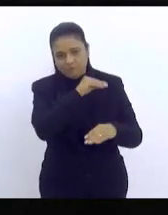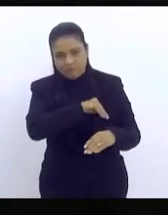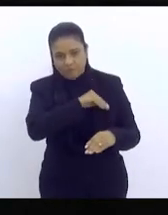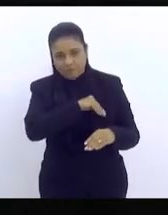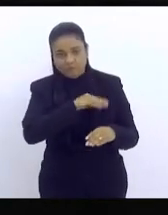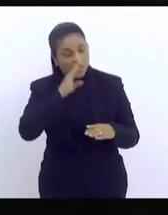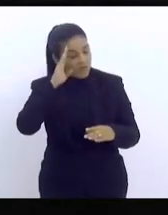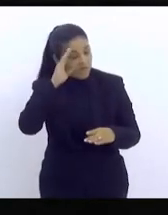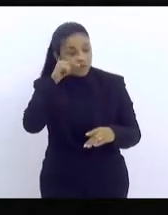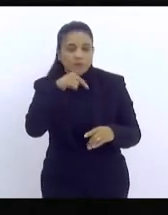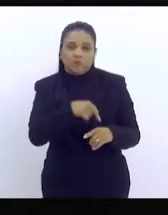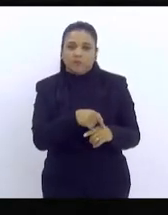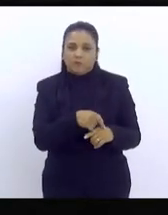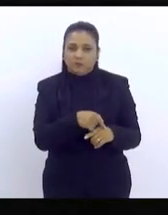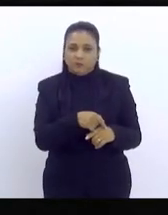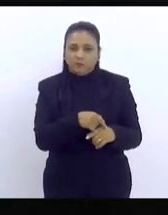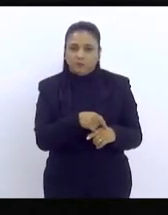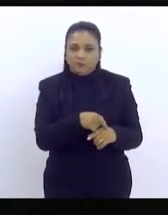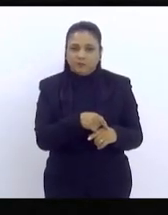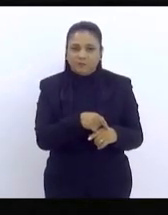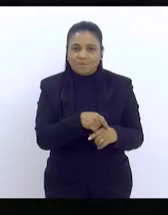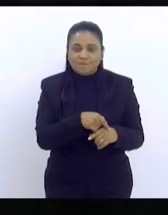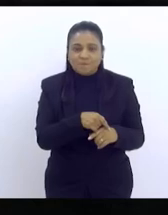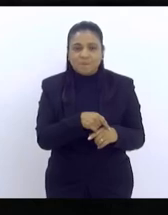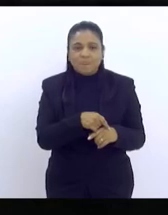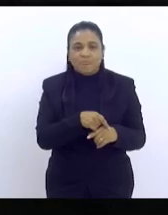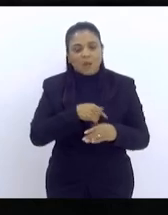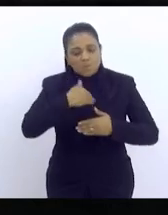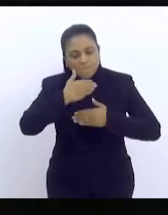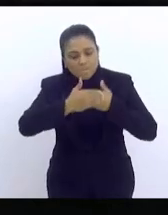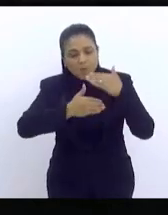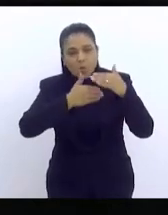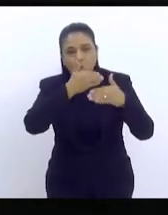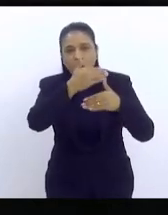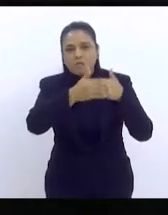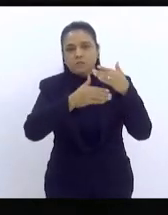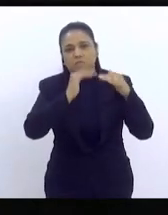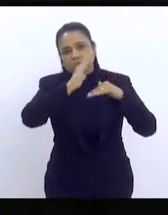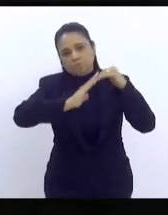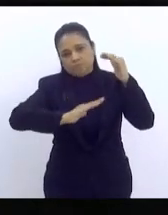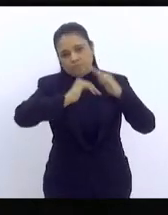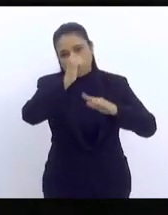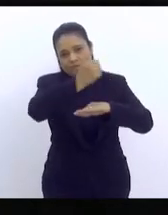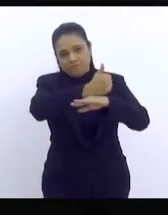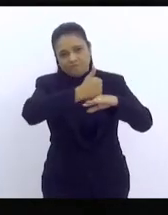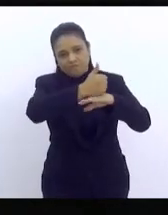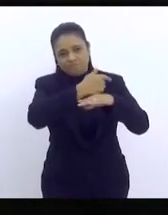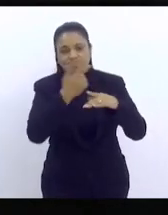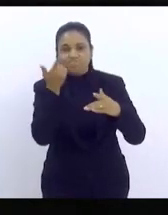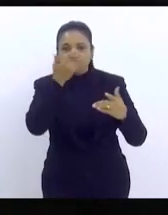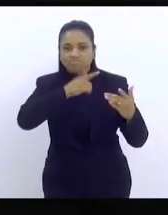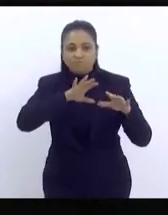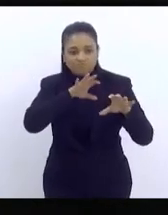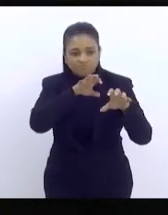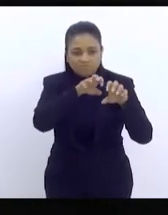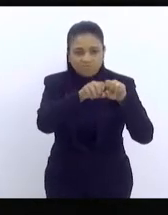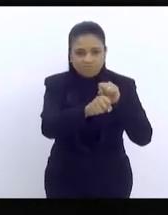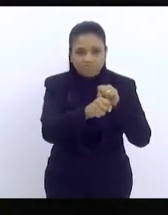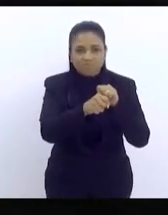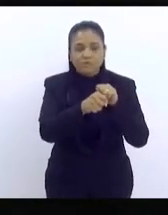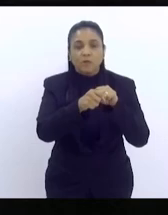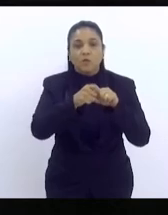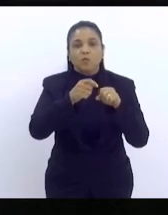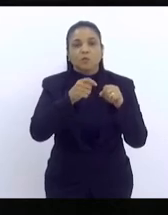ela é fundamental porque ela é uma progressão que garante a formação por dentro de serviço e